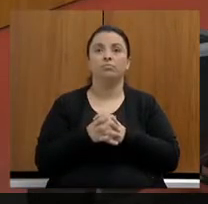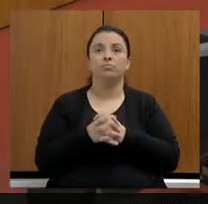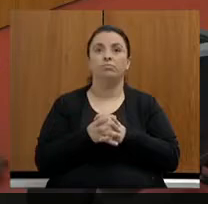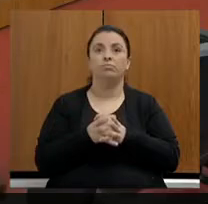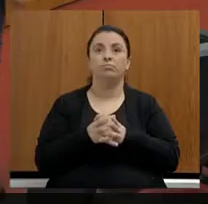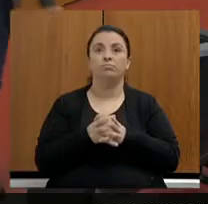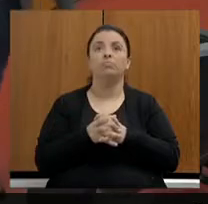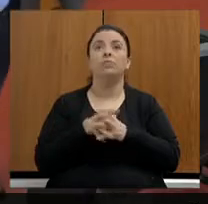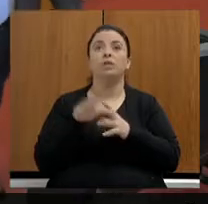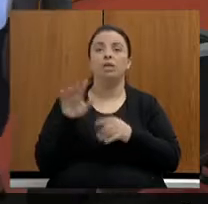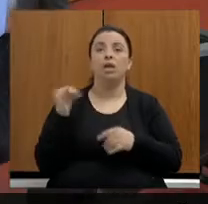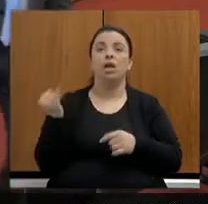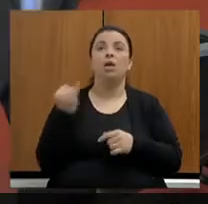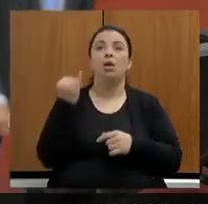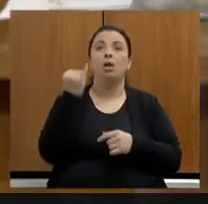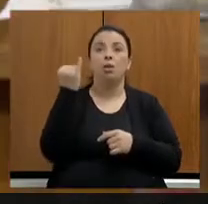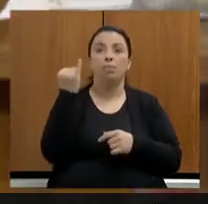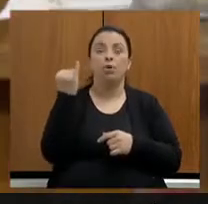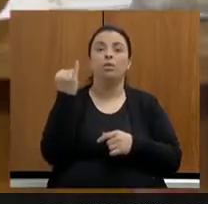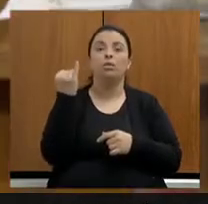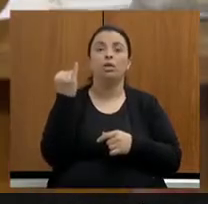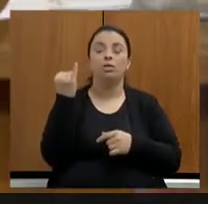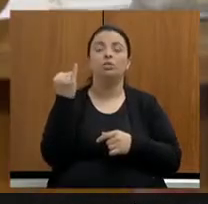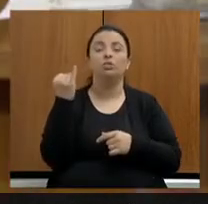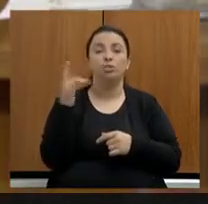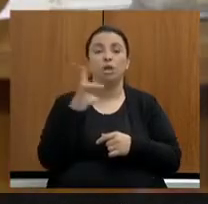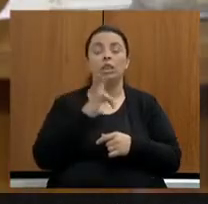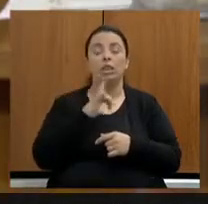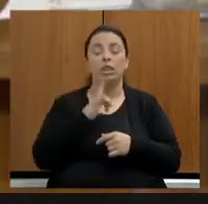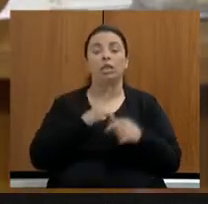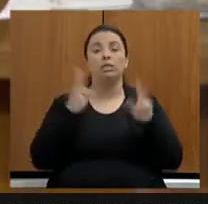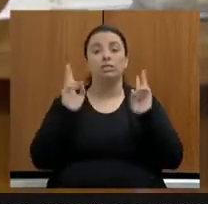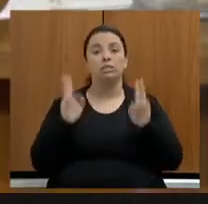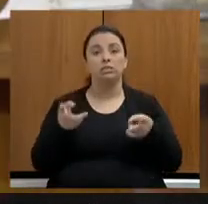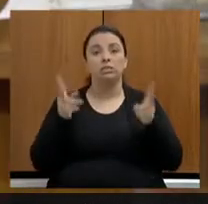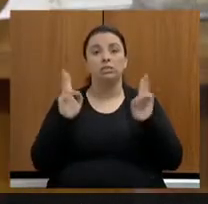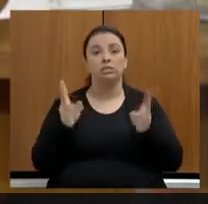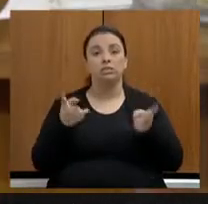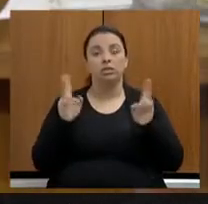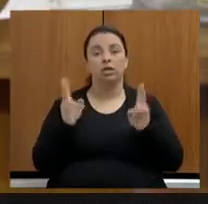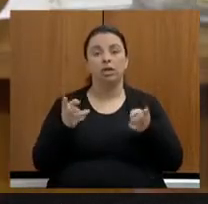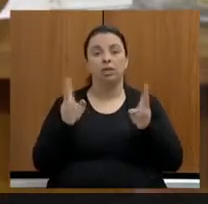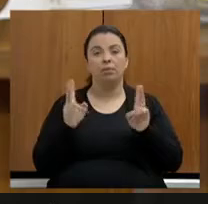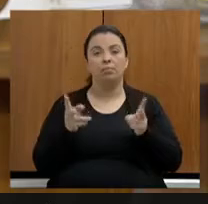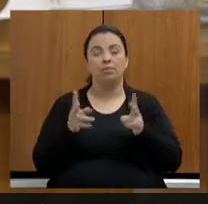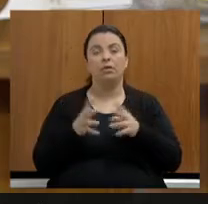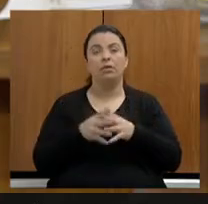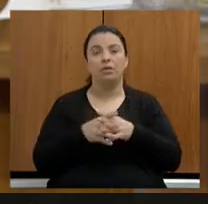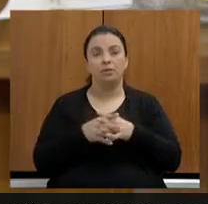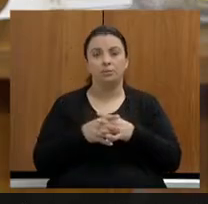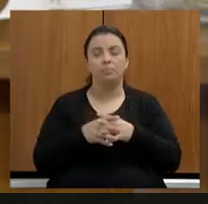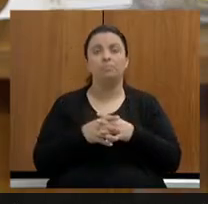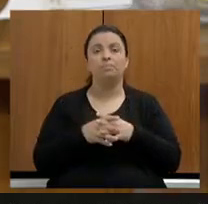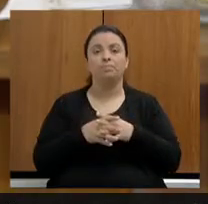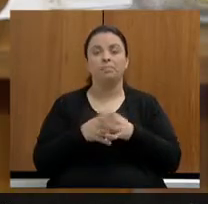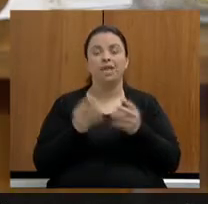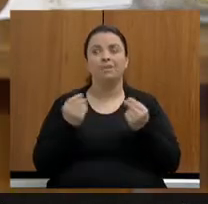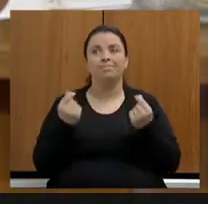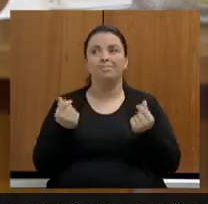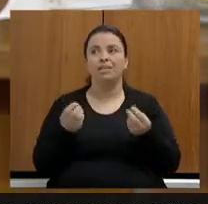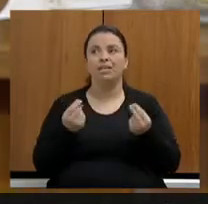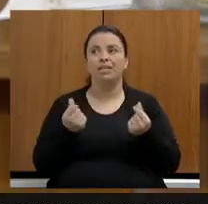e isso é muito importante termos é sempre essa essa essa